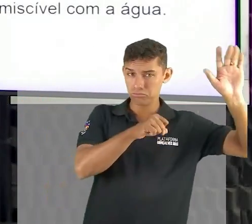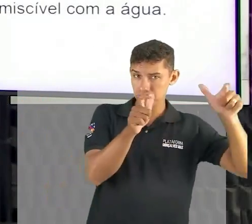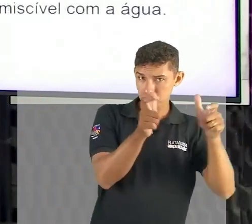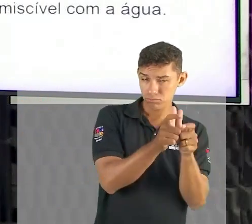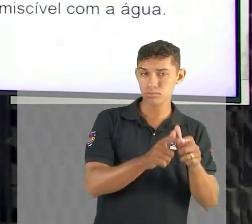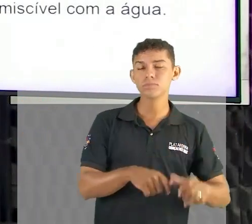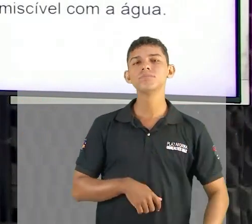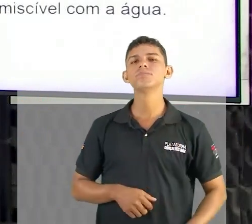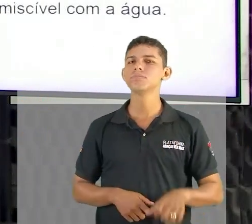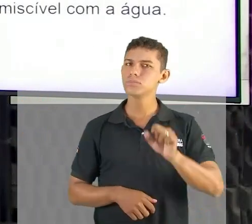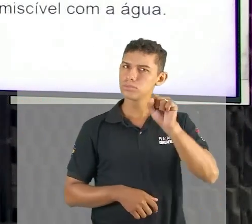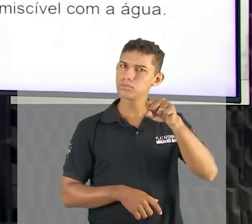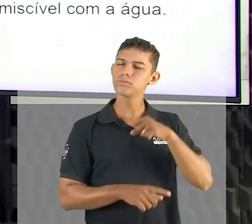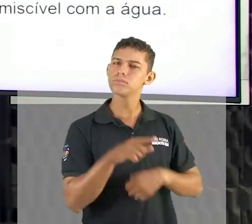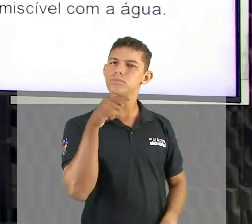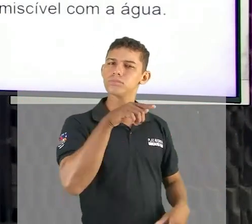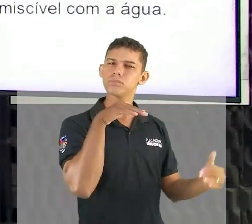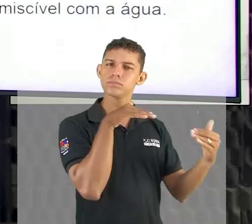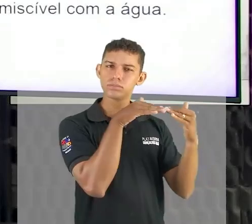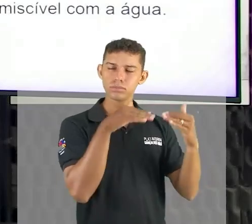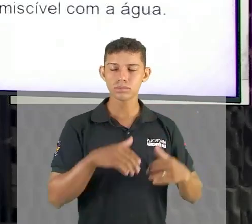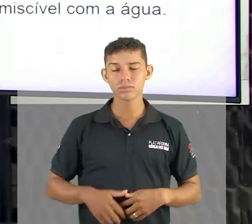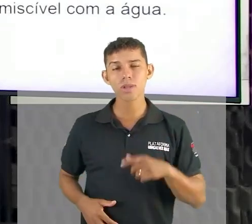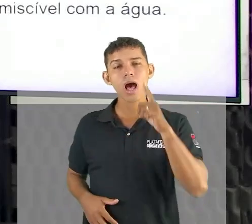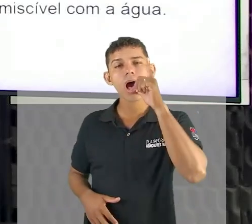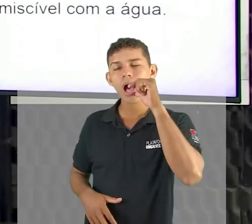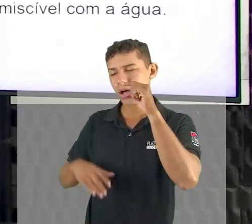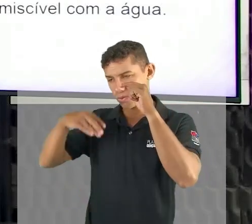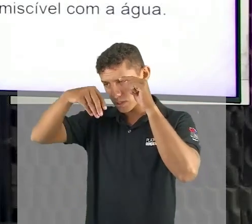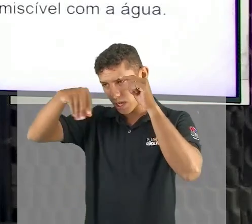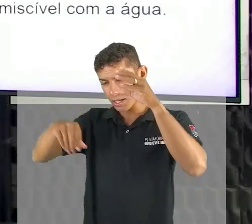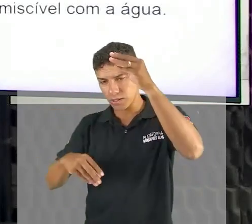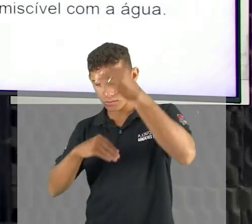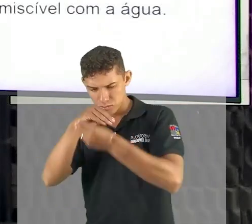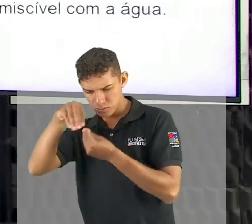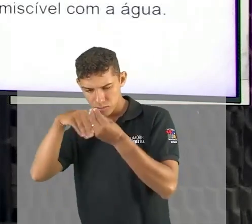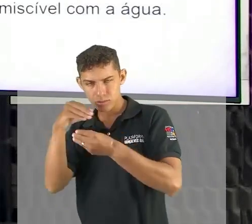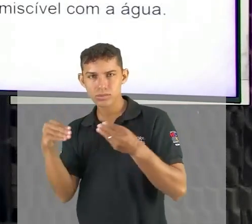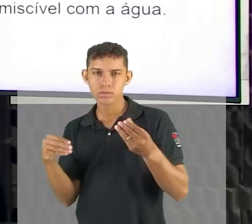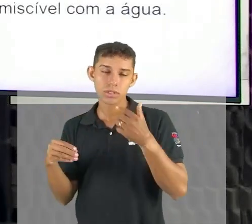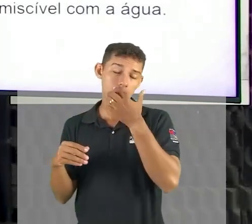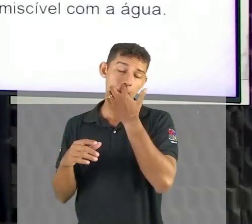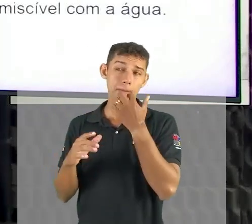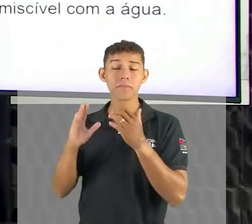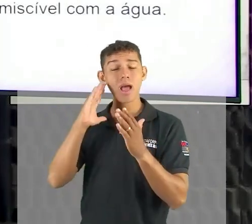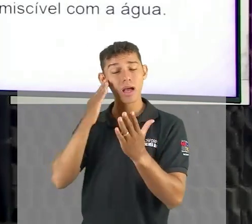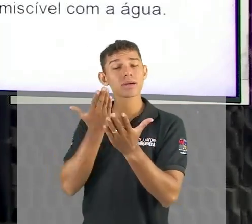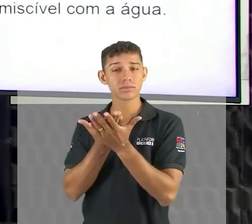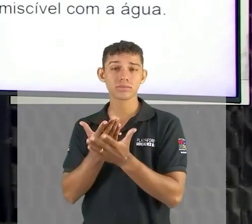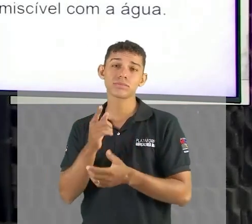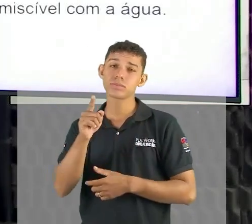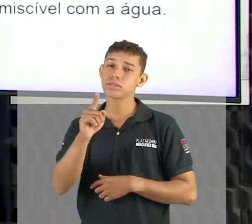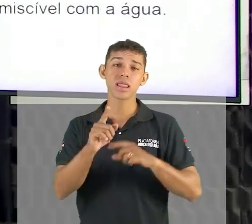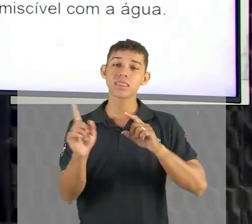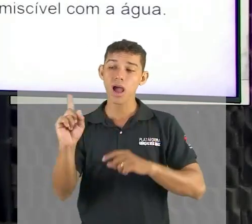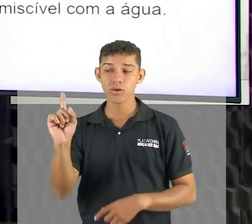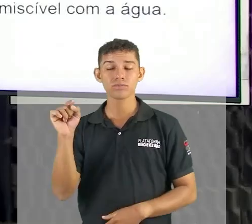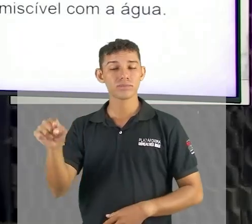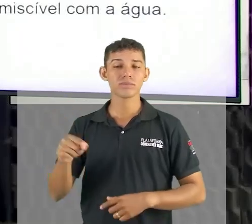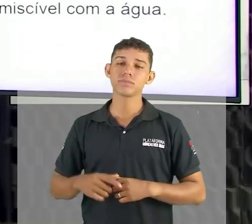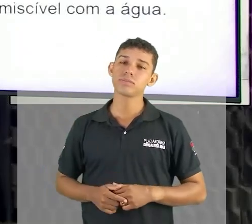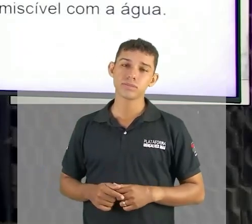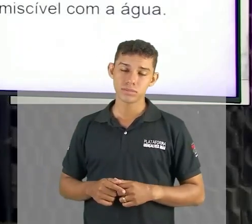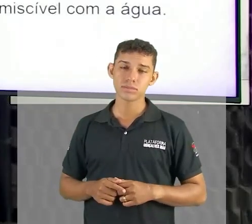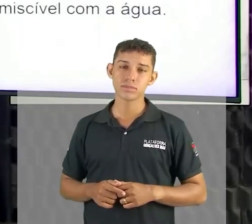misturam. Água e areia se misturam? Também eu acredito que a maioria disse, não, água e areia não